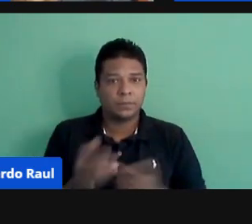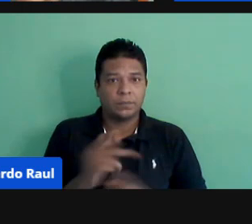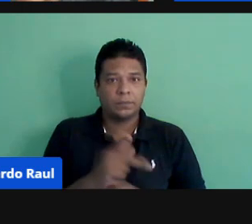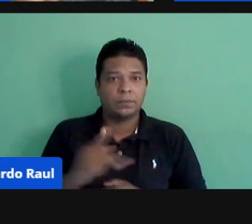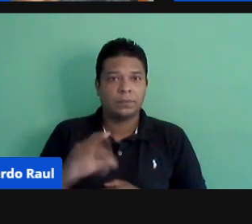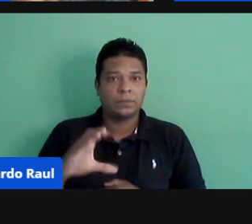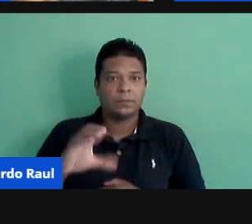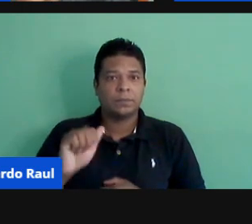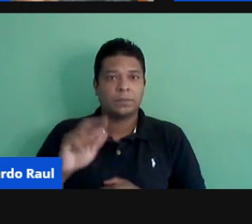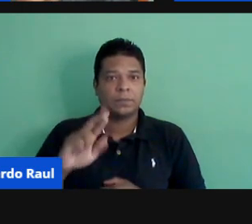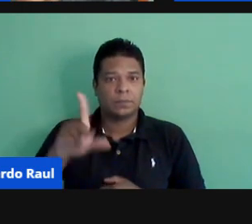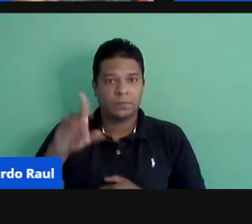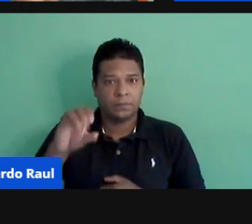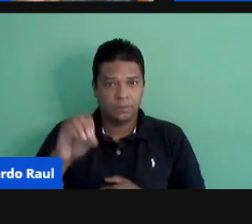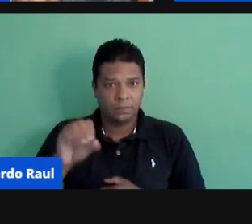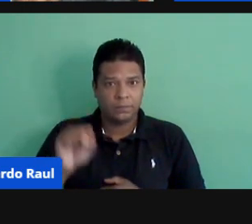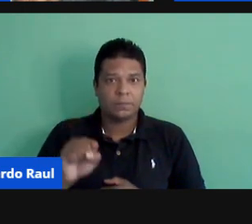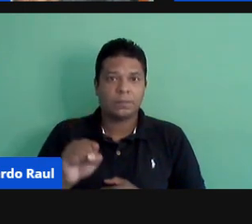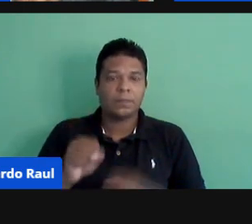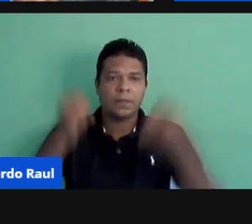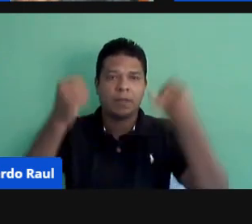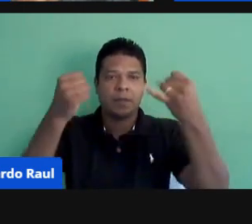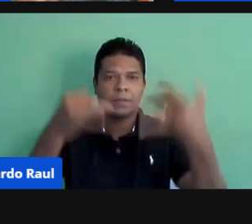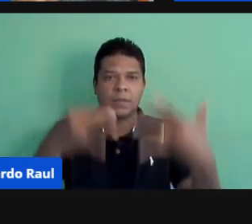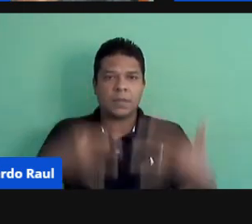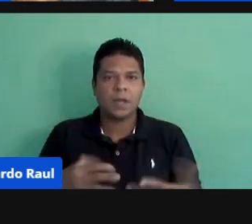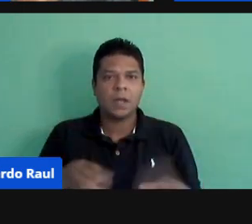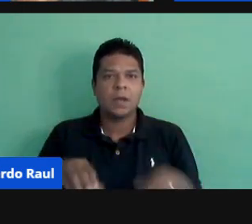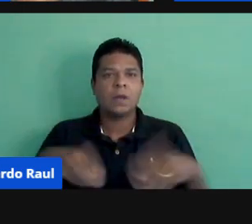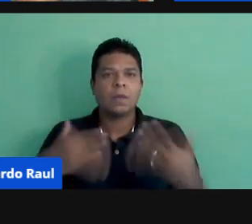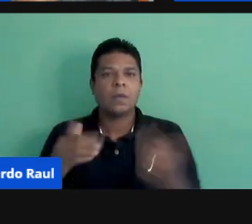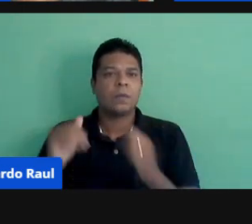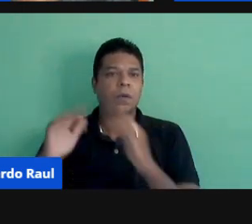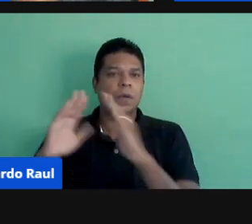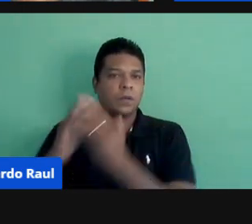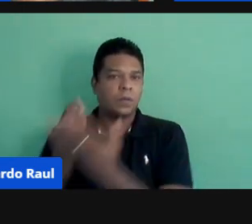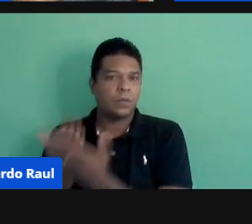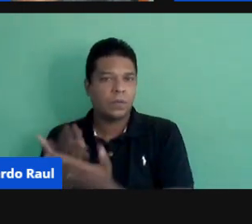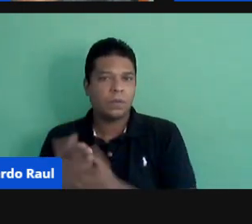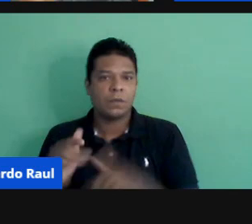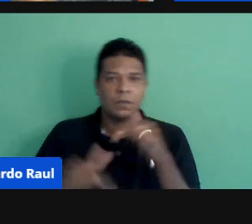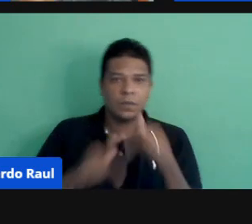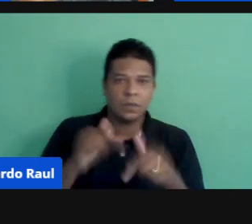falar um pouco dele, as escolas que ele trabalha, e depois o professor Elton.